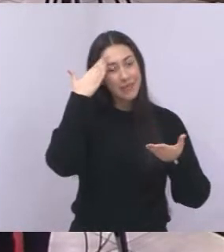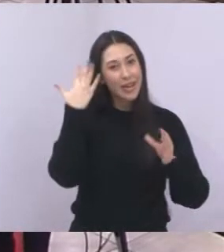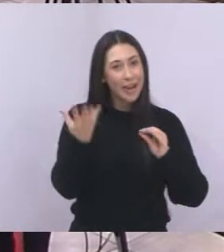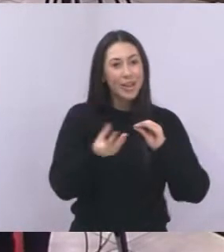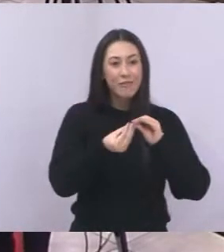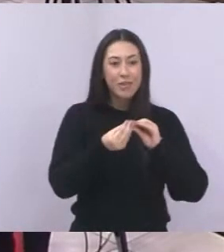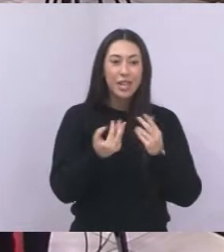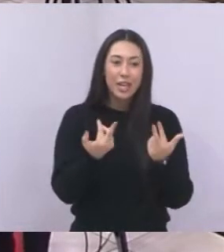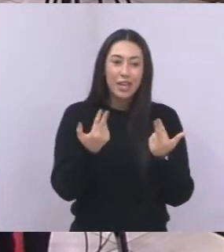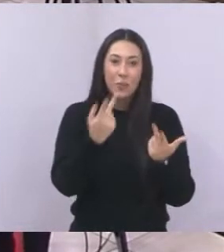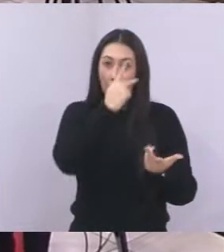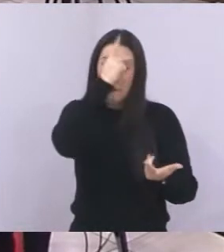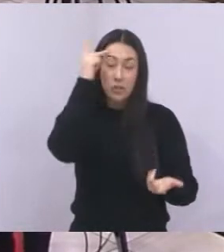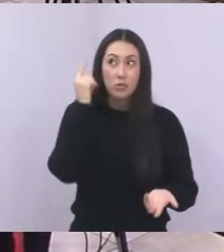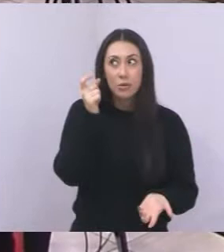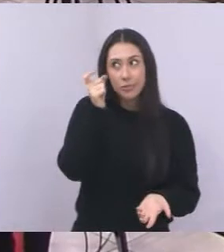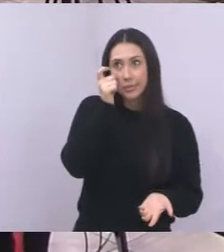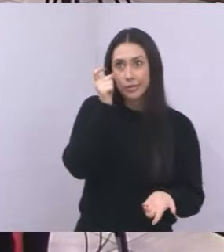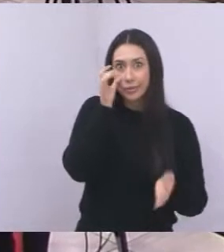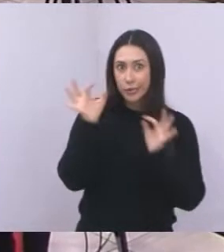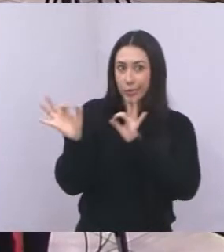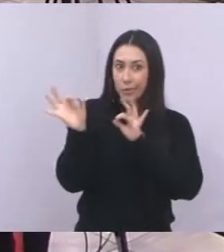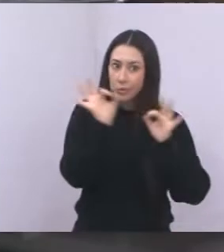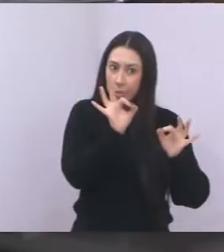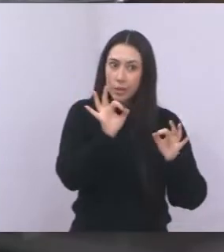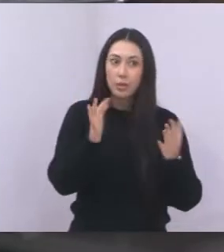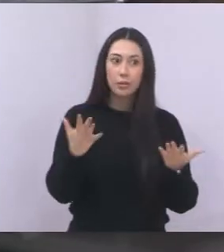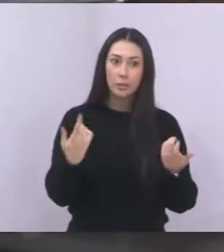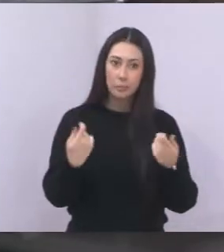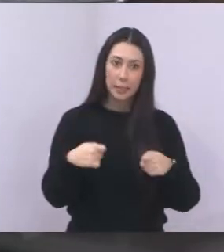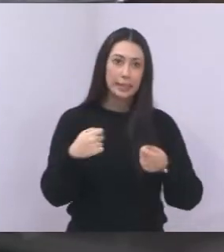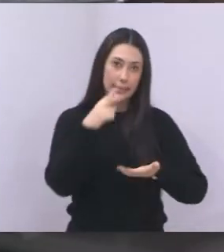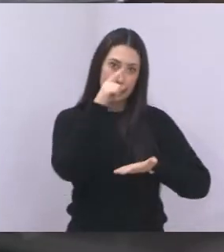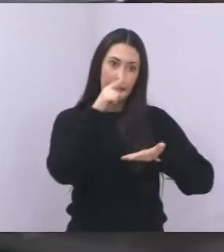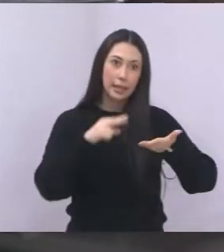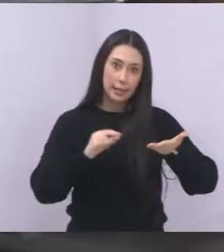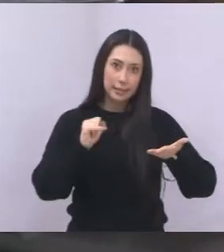assim como aqueles que estão assistindo e acompanhando a sessão de Câmara.